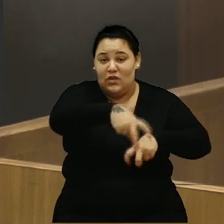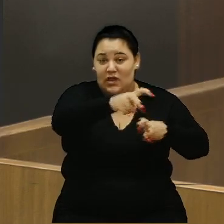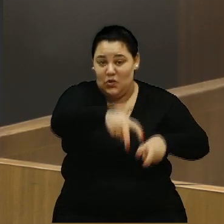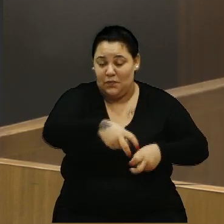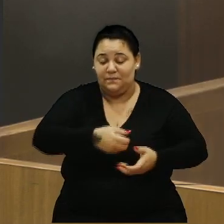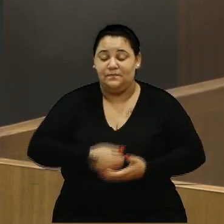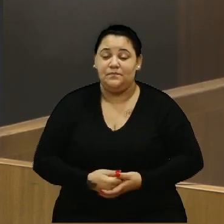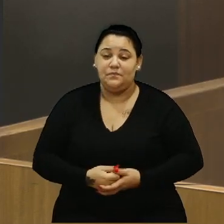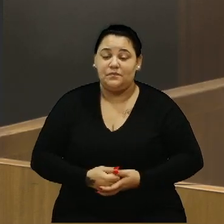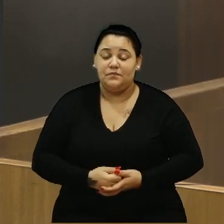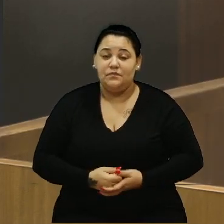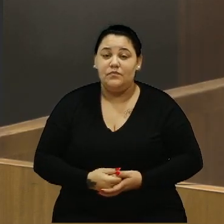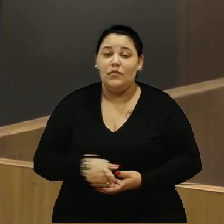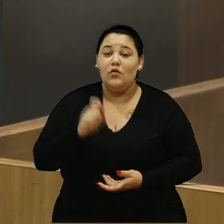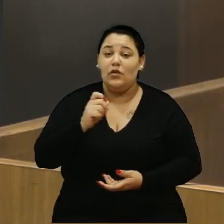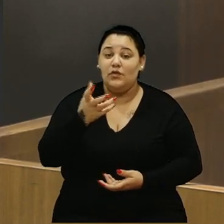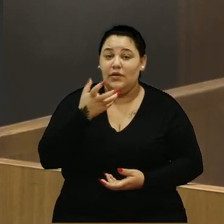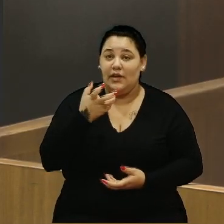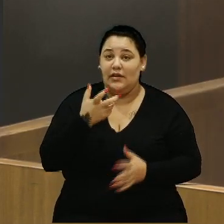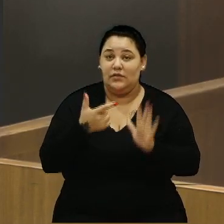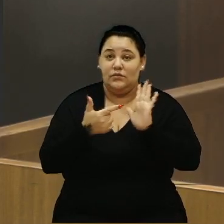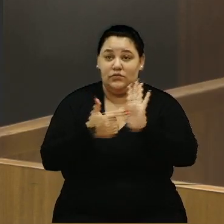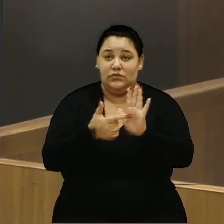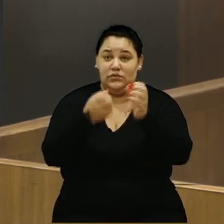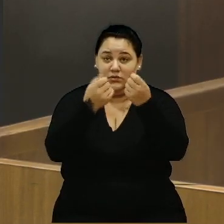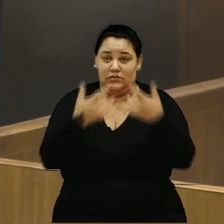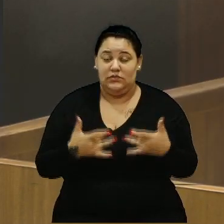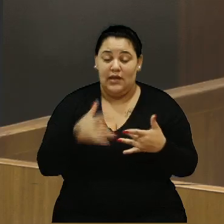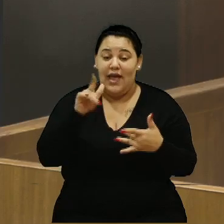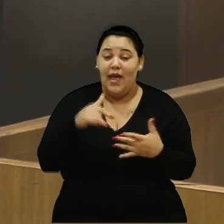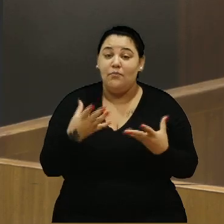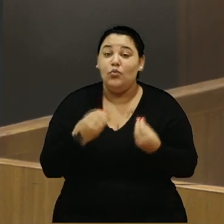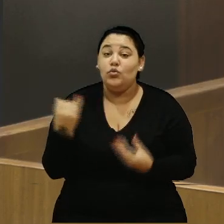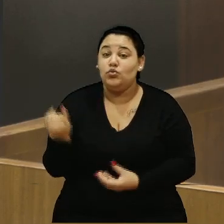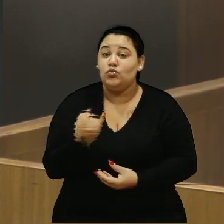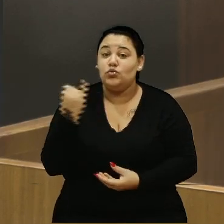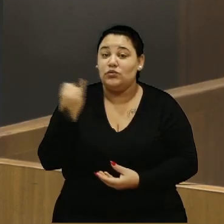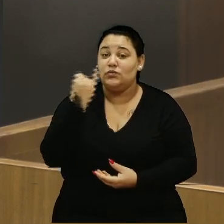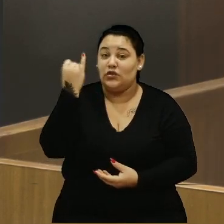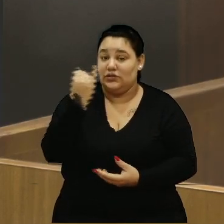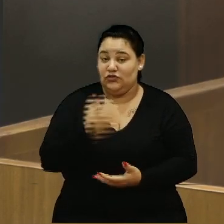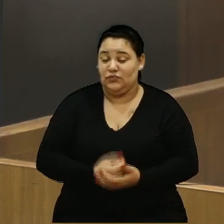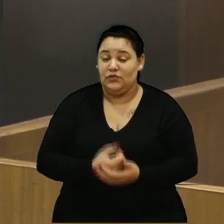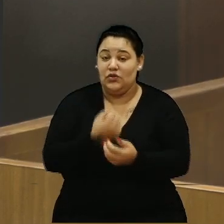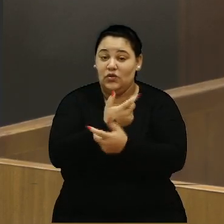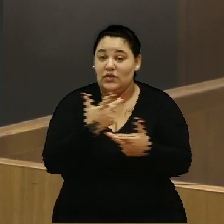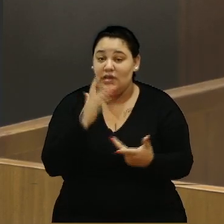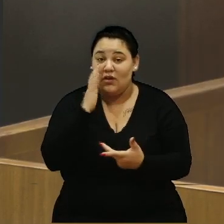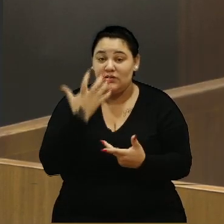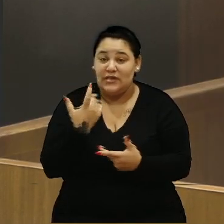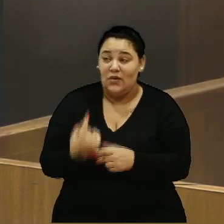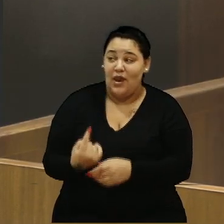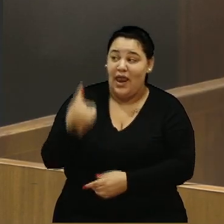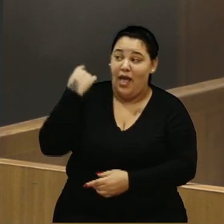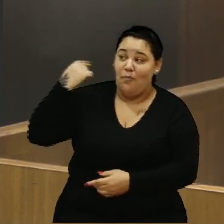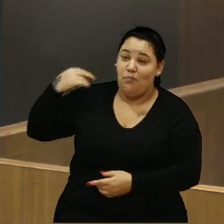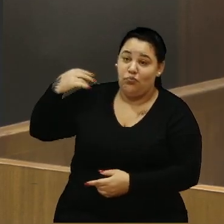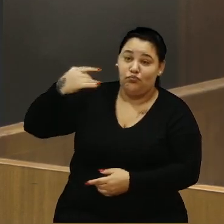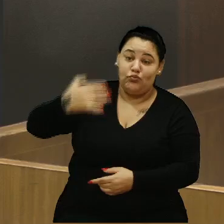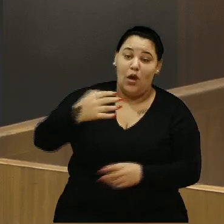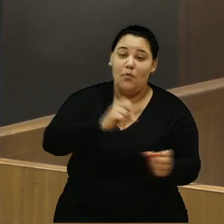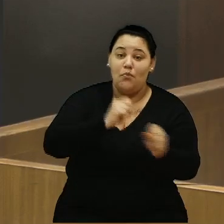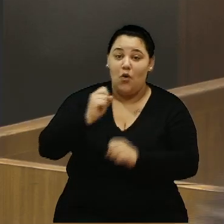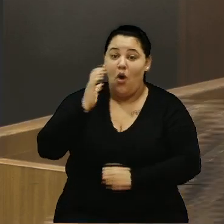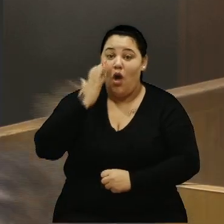tá? O que eu quero passar para vocês agora é de vital importância. Coisas que aconteceram no passado e que podem vir a